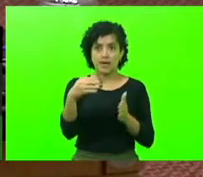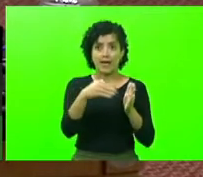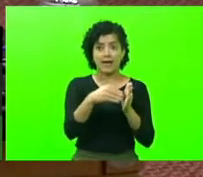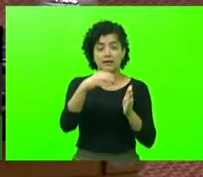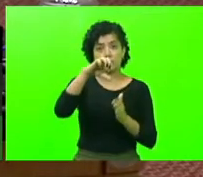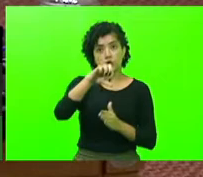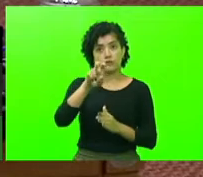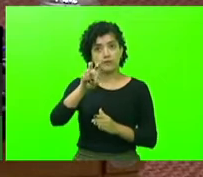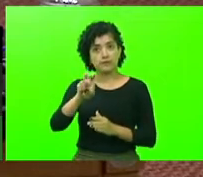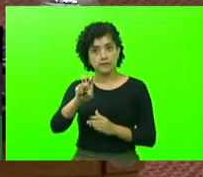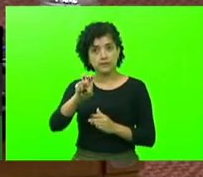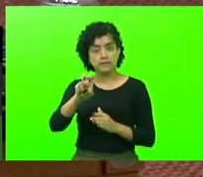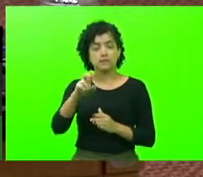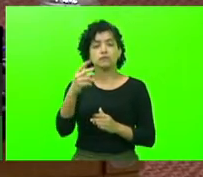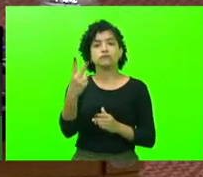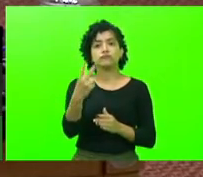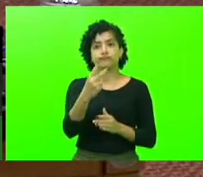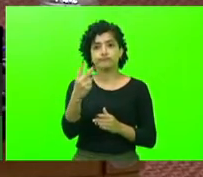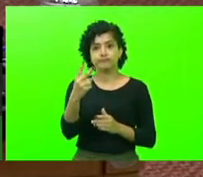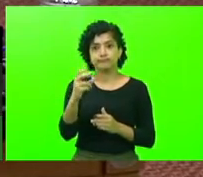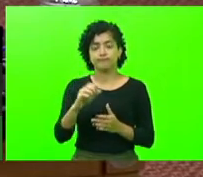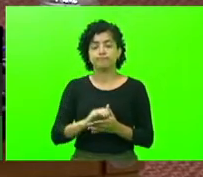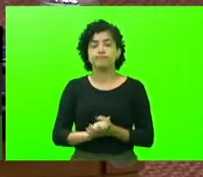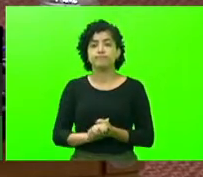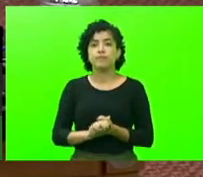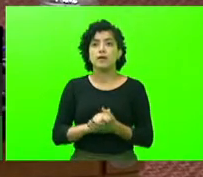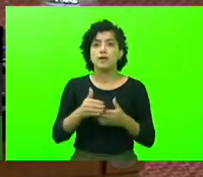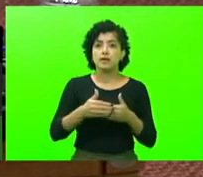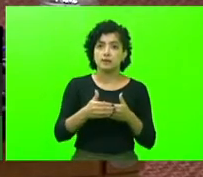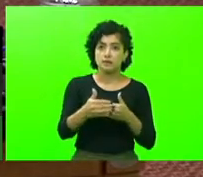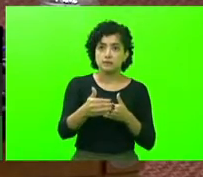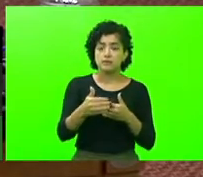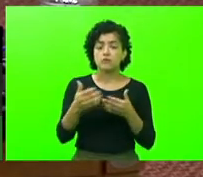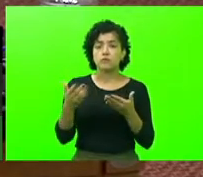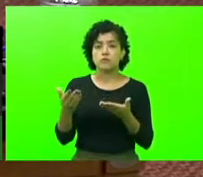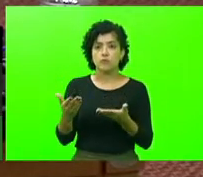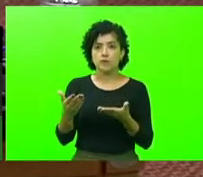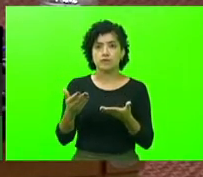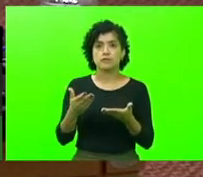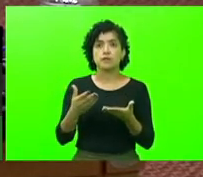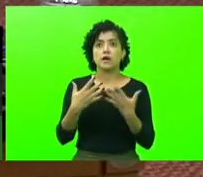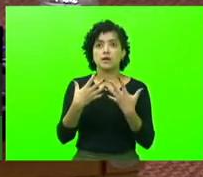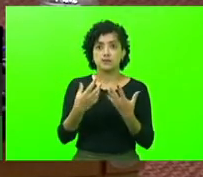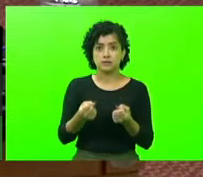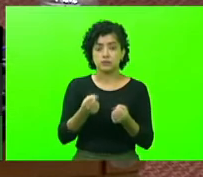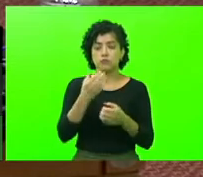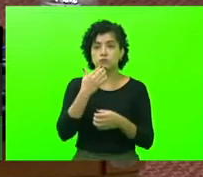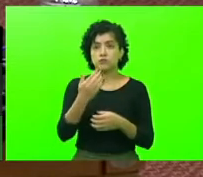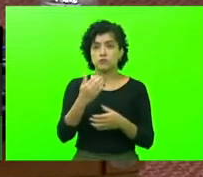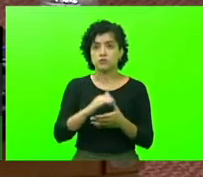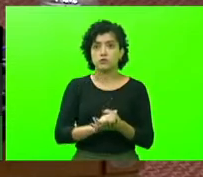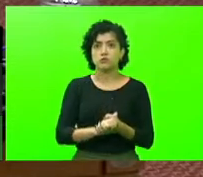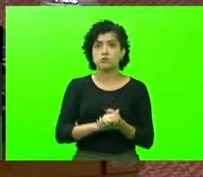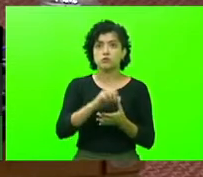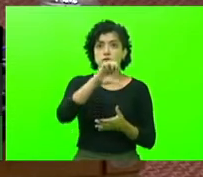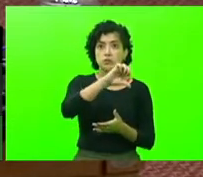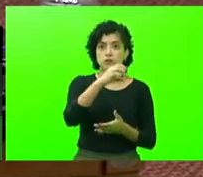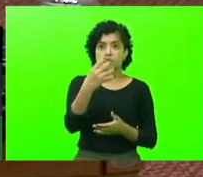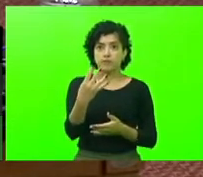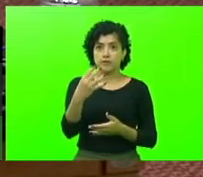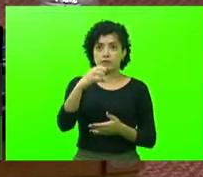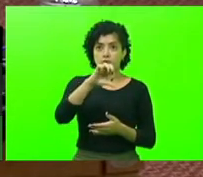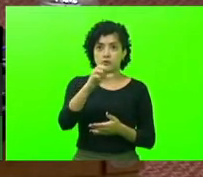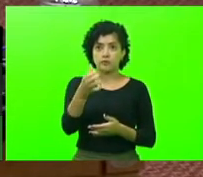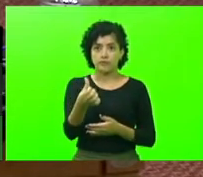a 95, 2022. Na sequência, o senhor presidente deferiu os requerimentos, números 94 a